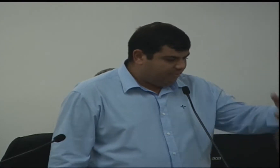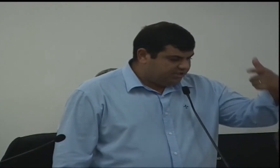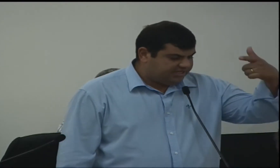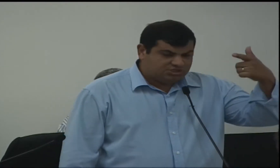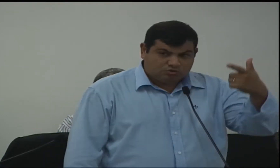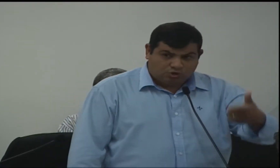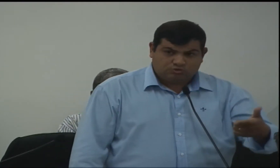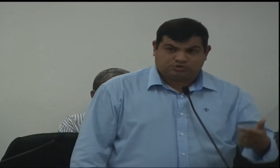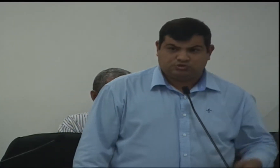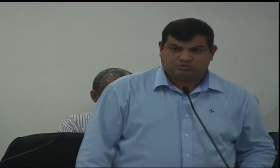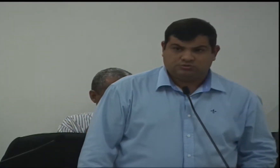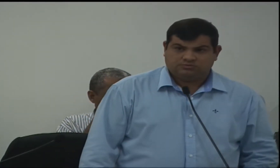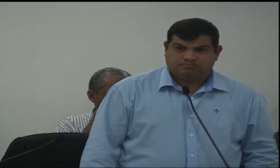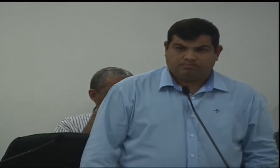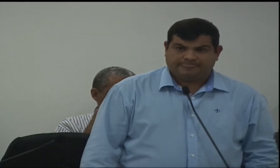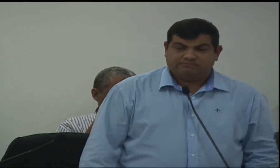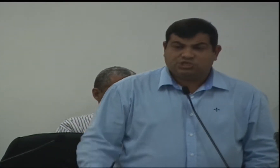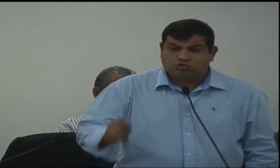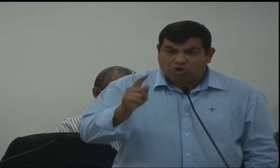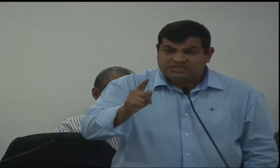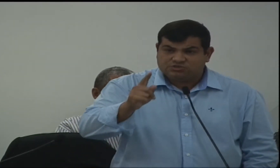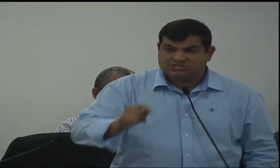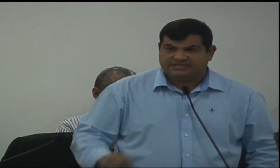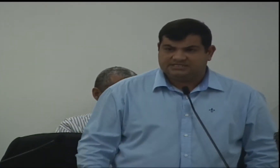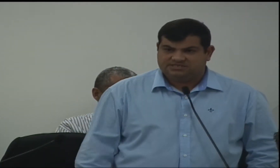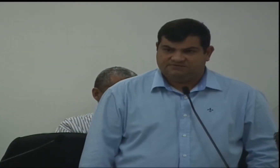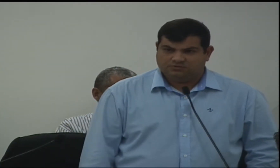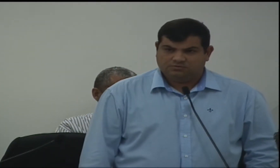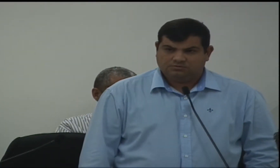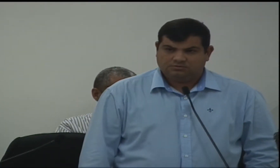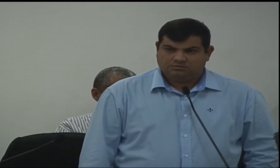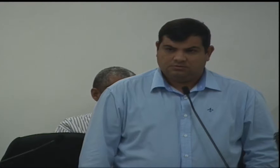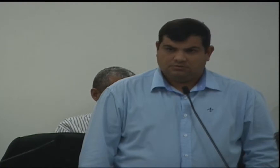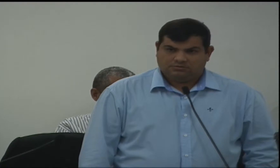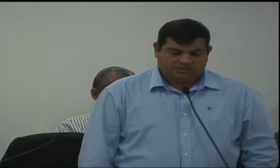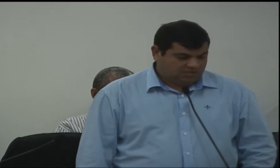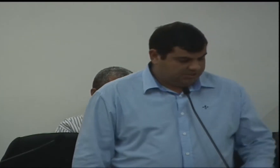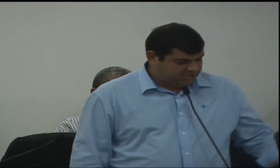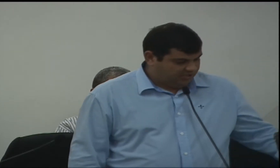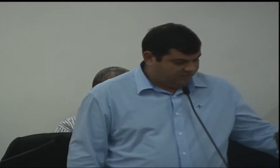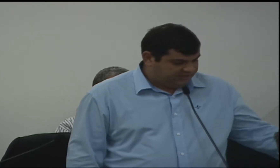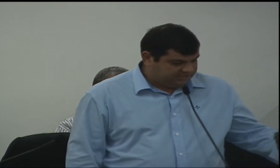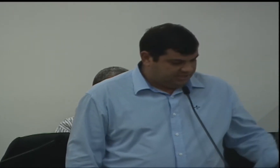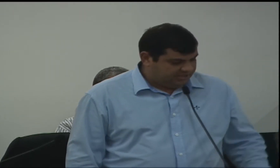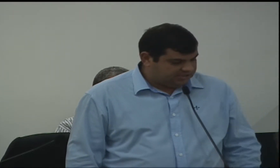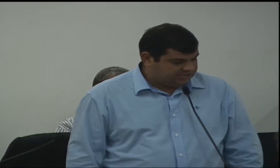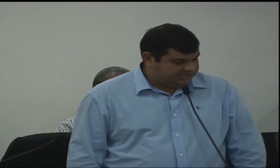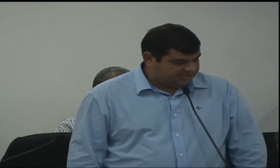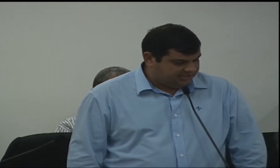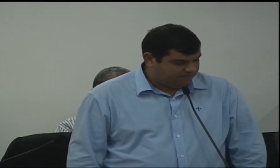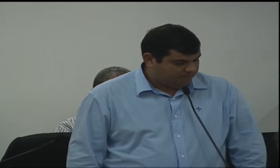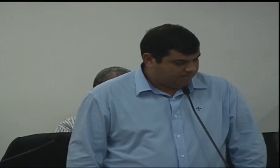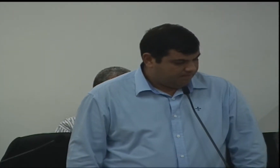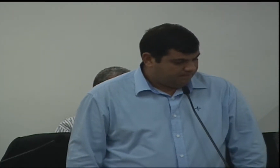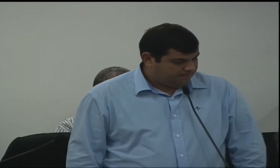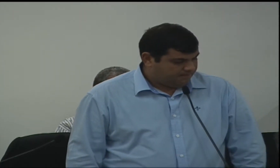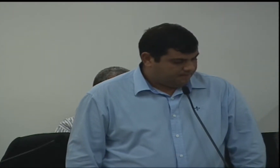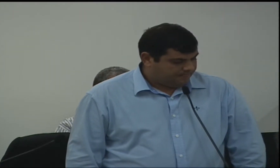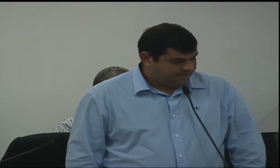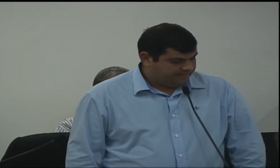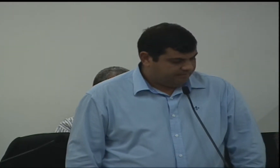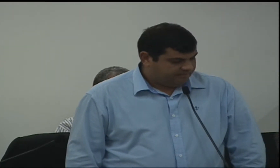vamos lutar pelo interesse de todos. De toda a sociedade civil. Então, eu fiz antes esse